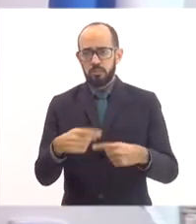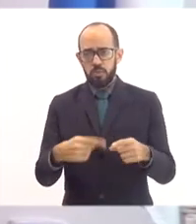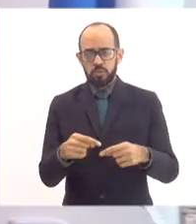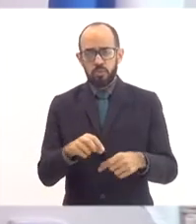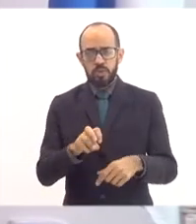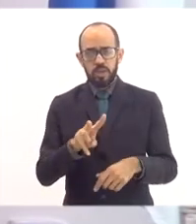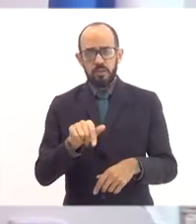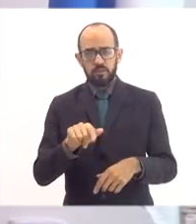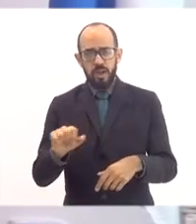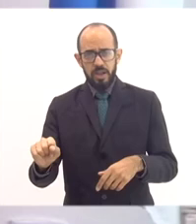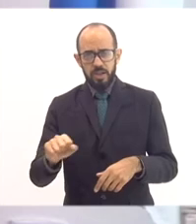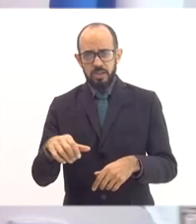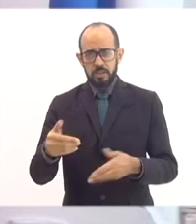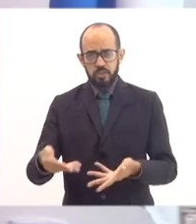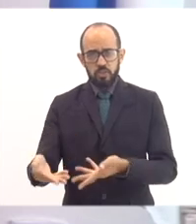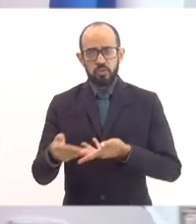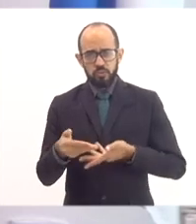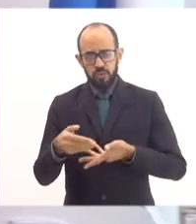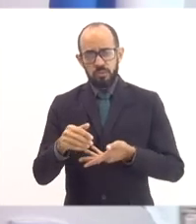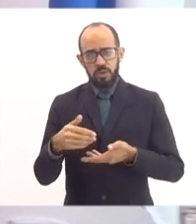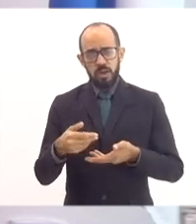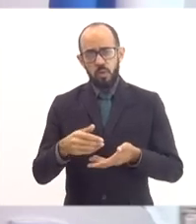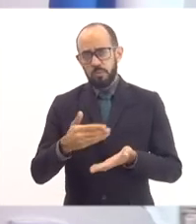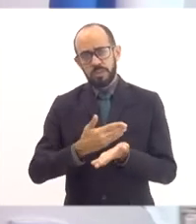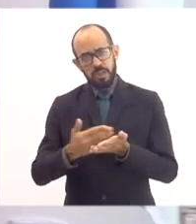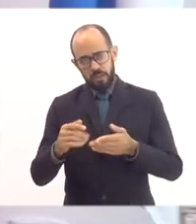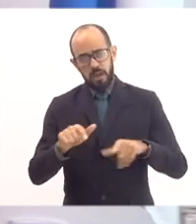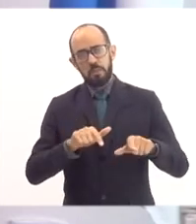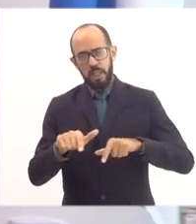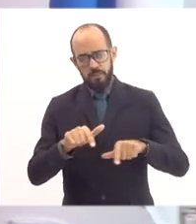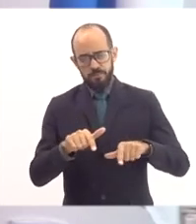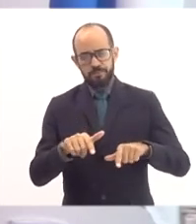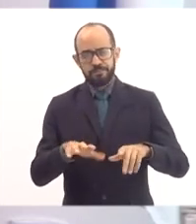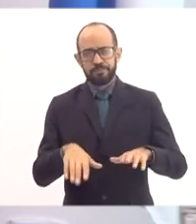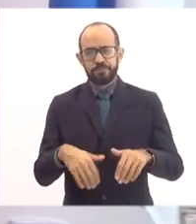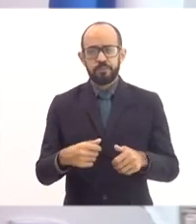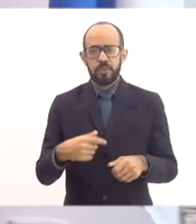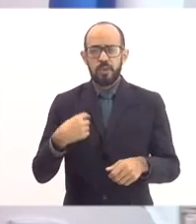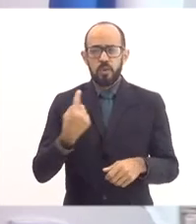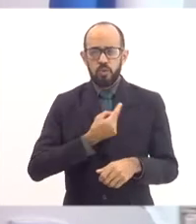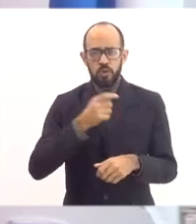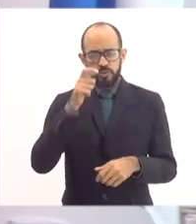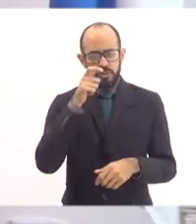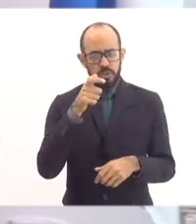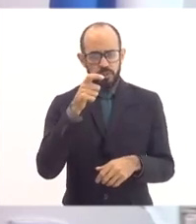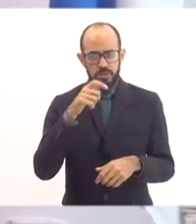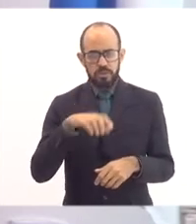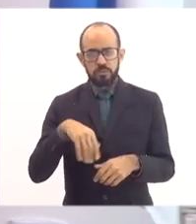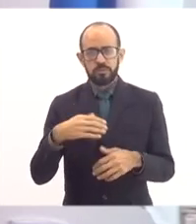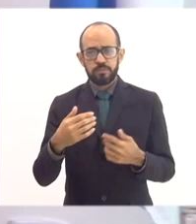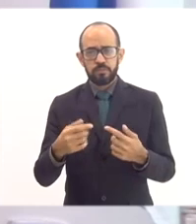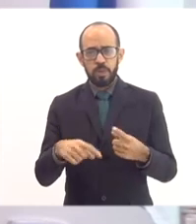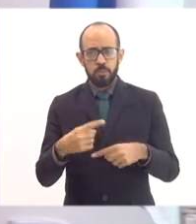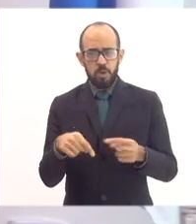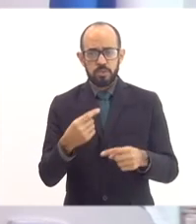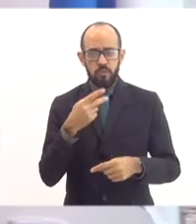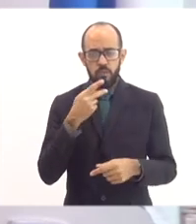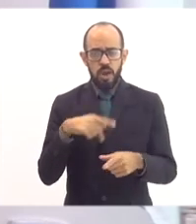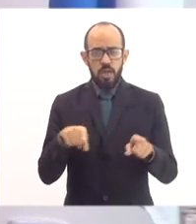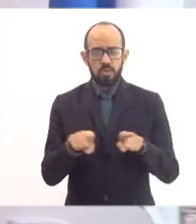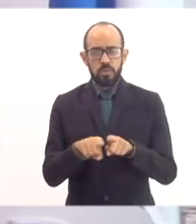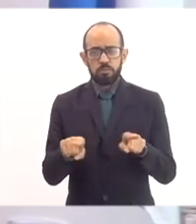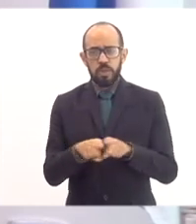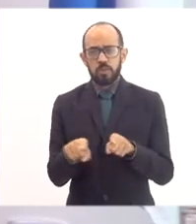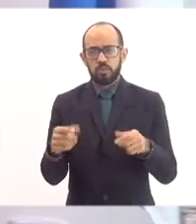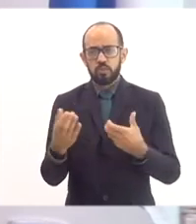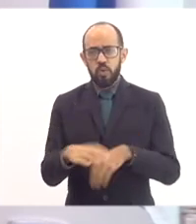ser efetivamente chamado, que é o que a gente pretende. Então, nessa linha, e de forma muito objetiva, depois eu vou falar aqui dos